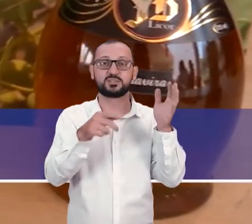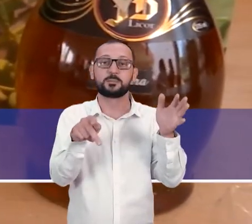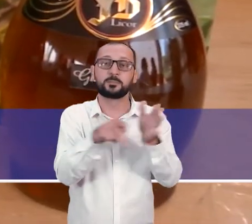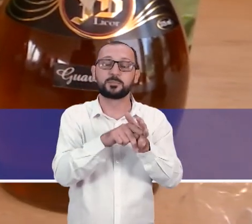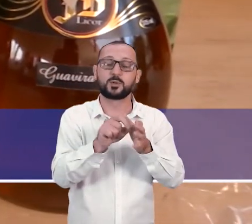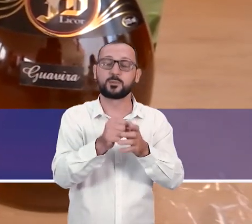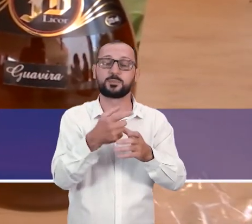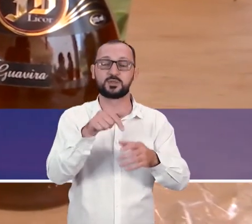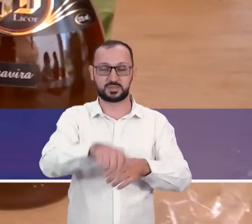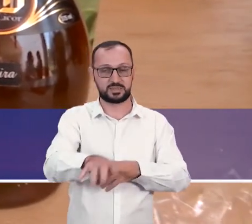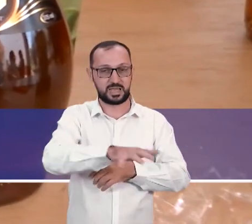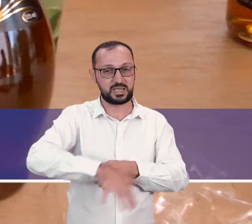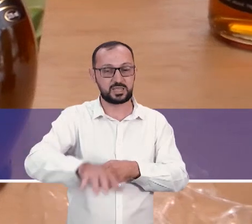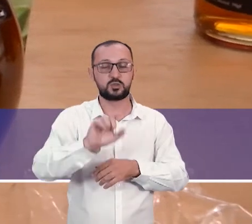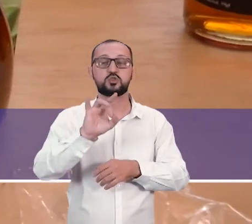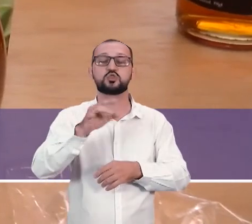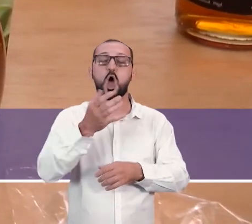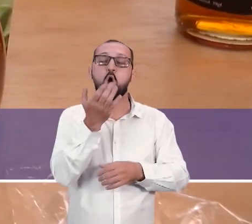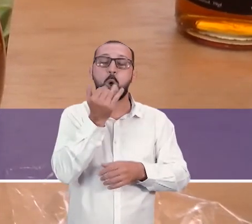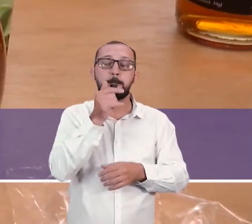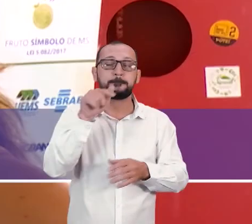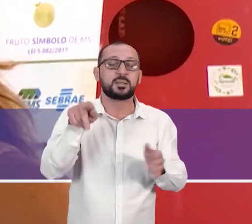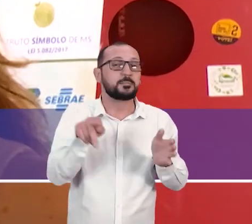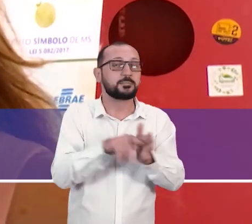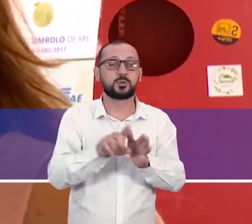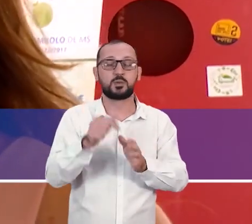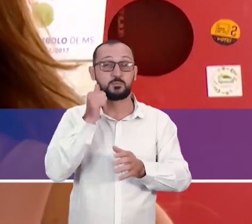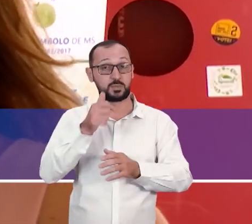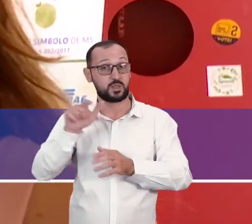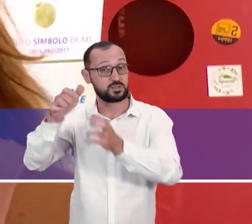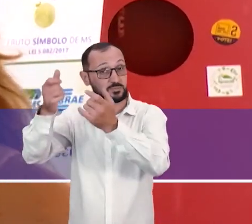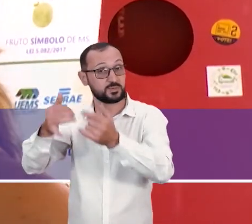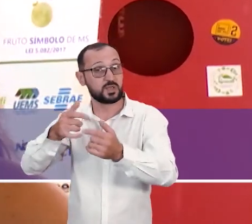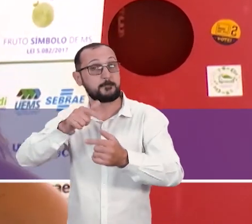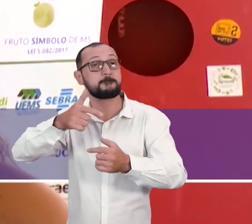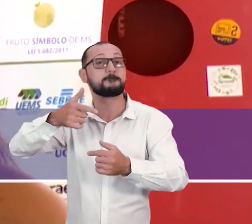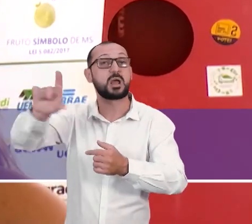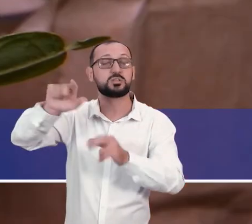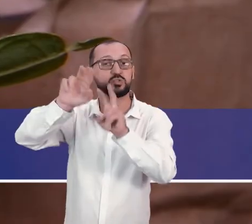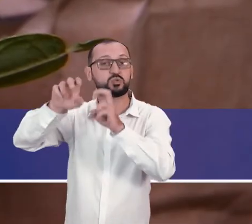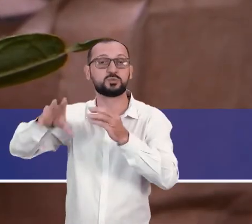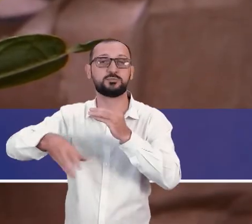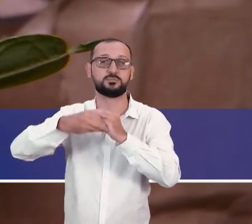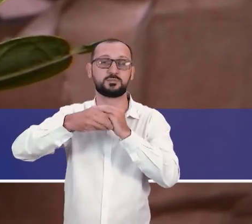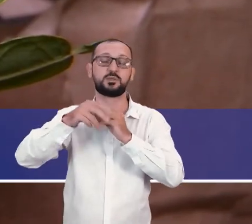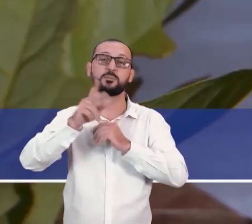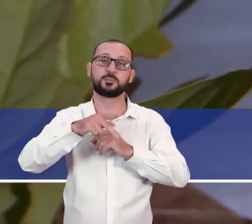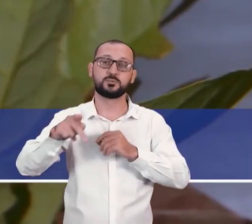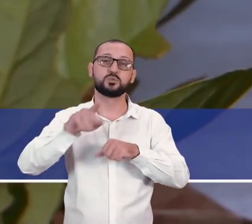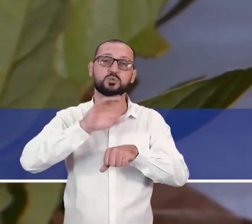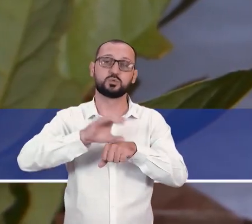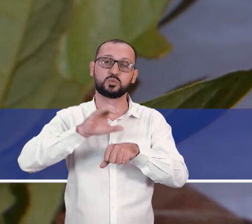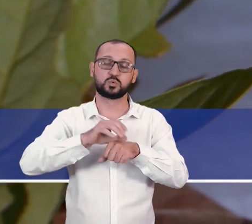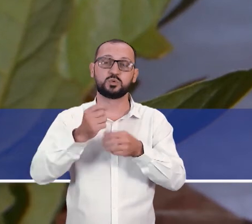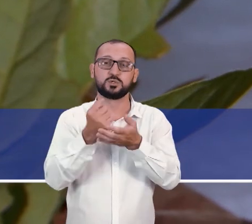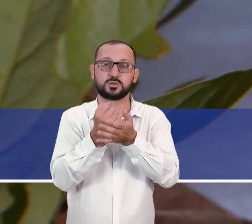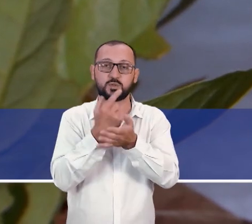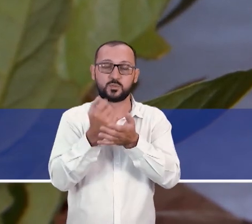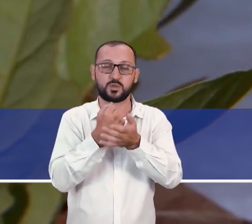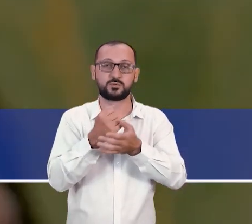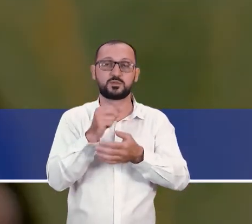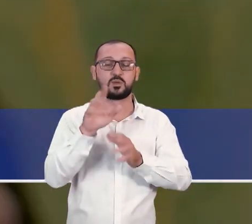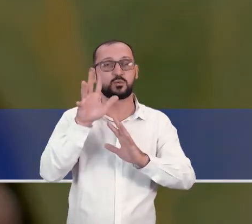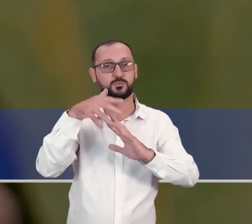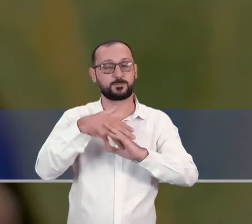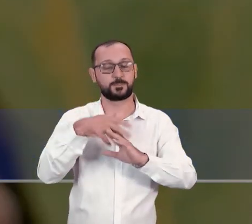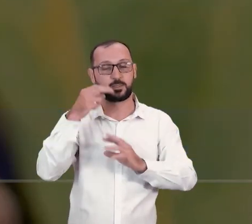fruto nativo do Cerrado vai além da culinária, como destaca Renata Trentin, pesquisadora e professora do curso de